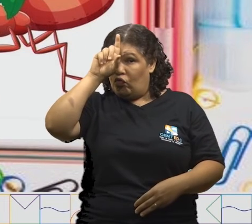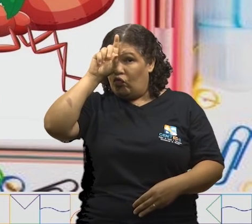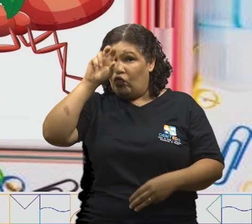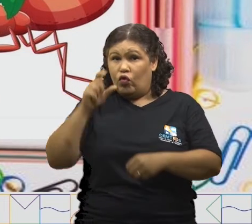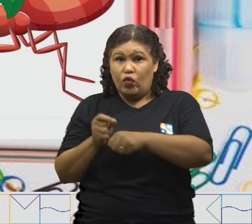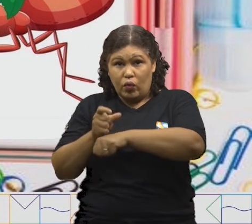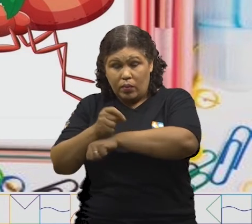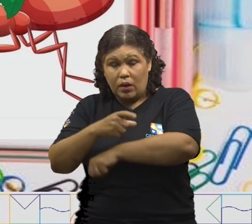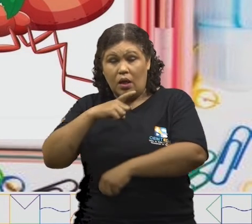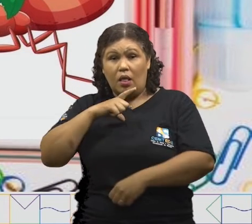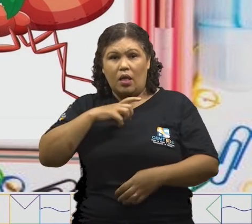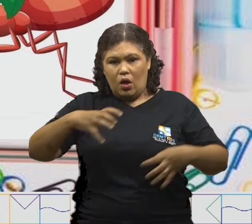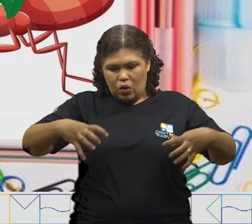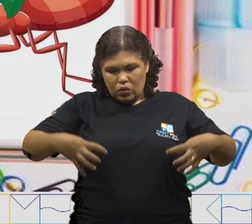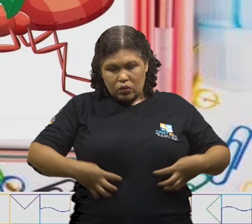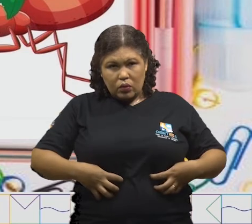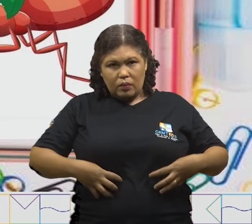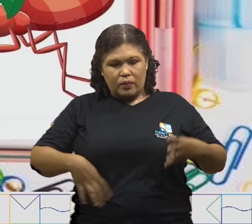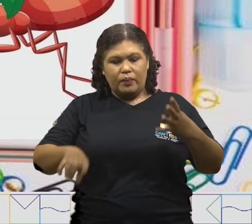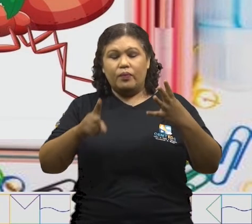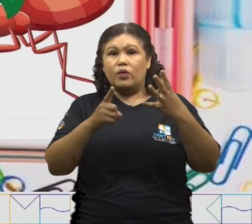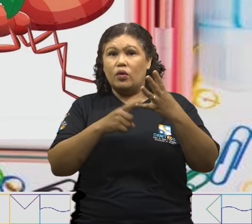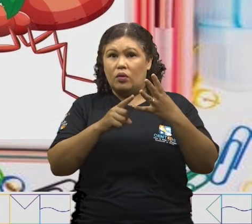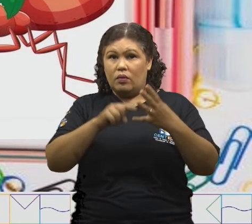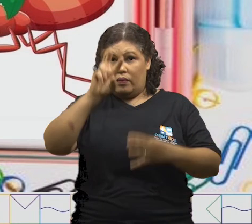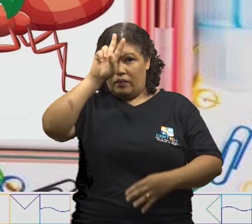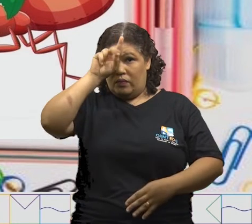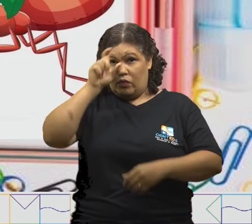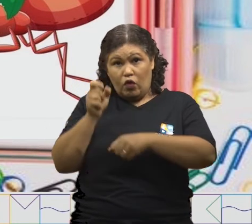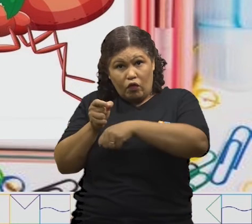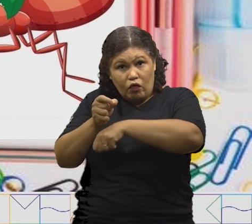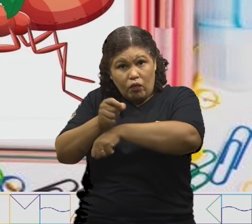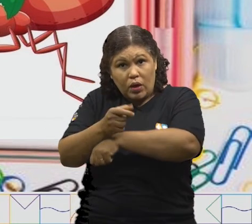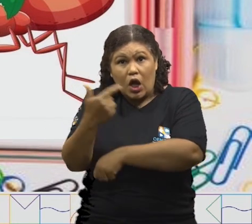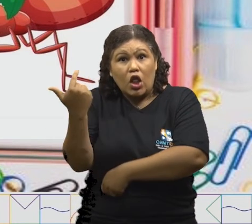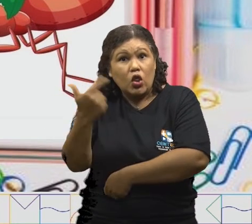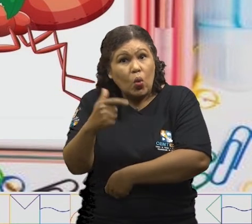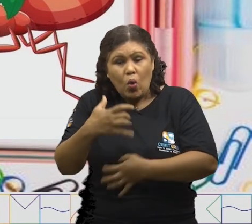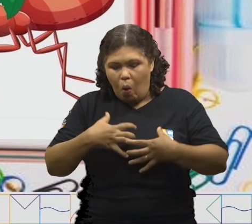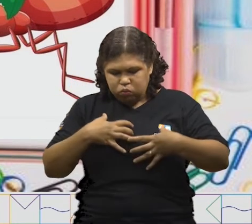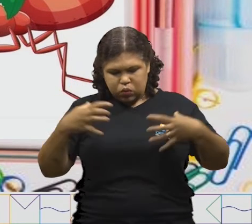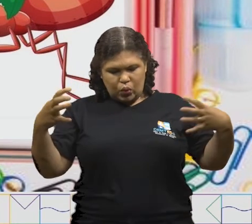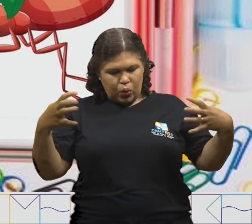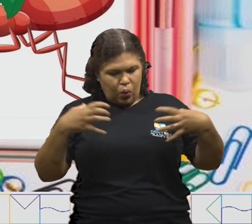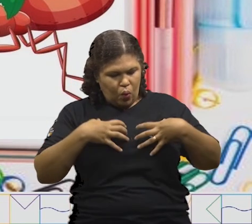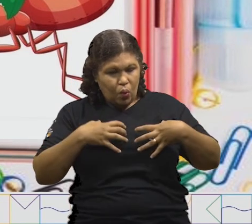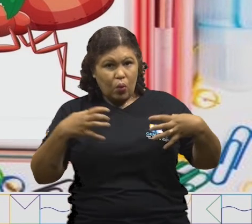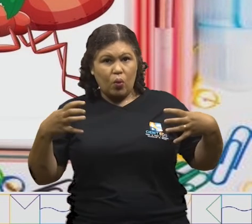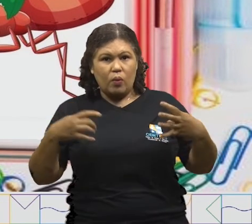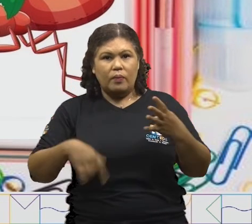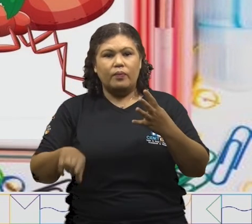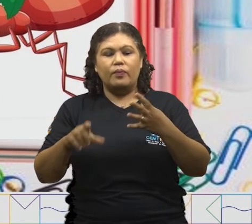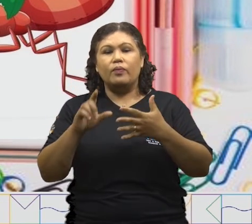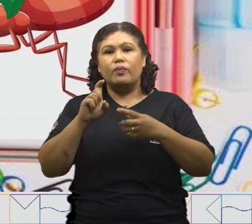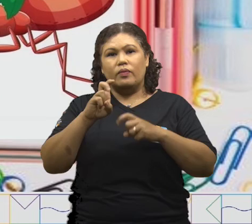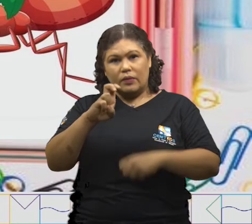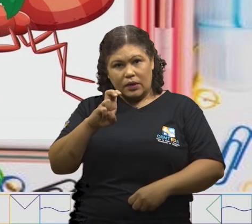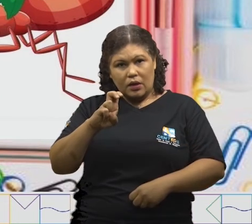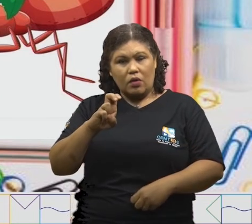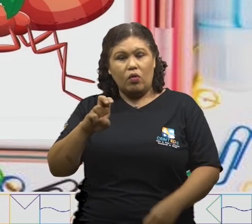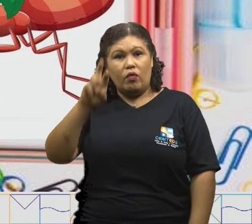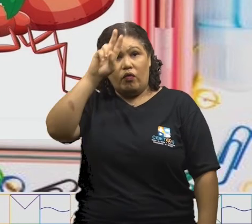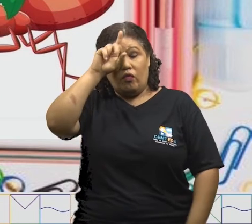2 estômagos. 4. As formigas não têm pulmões. 5.